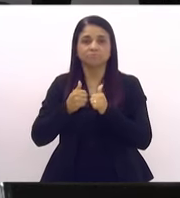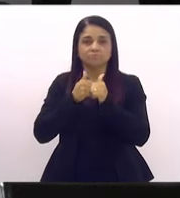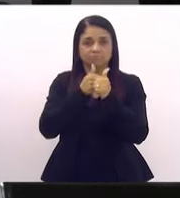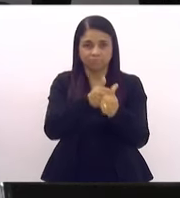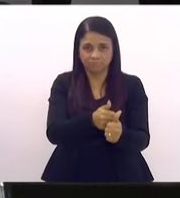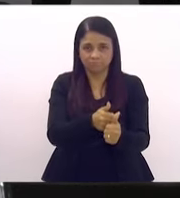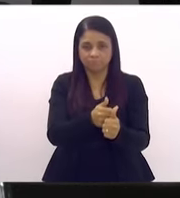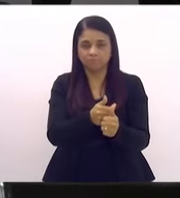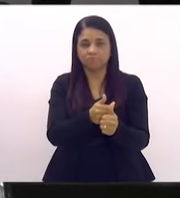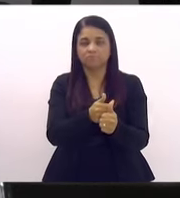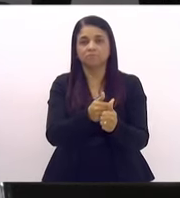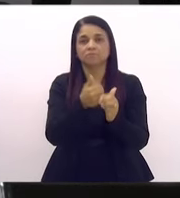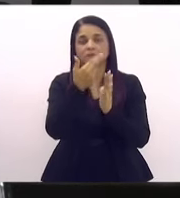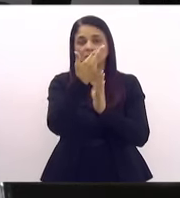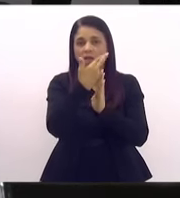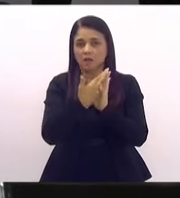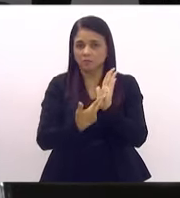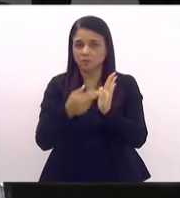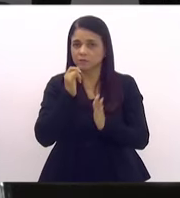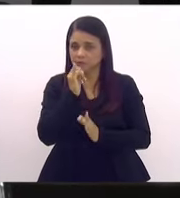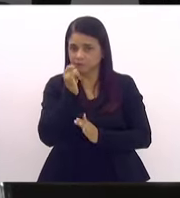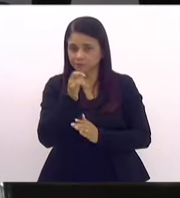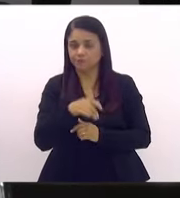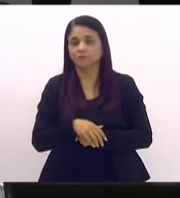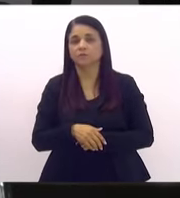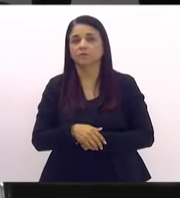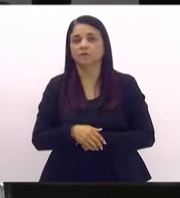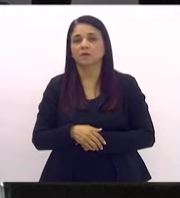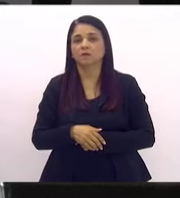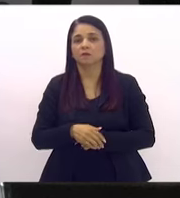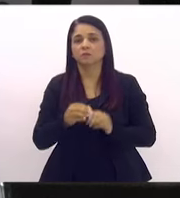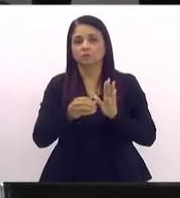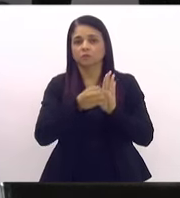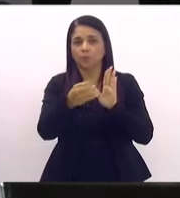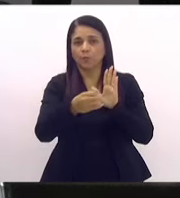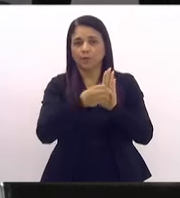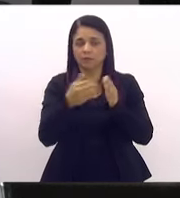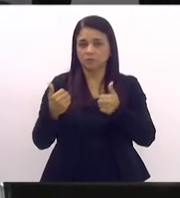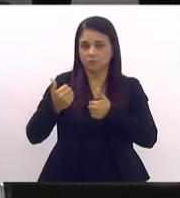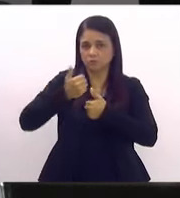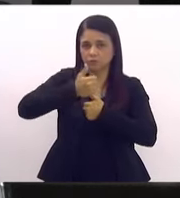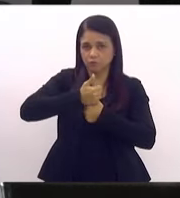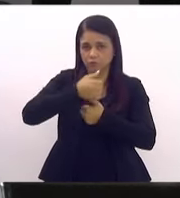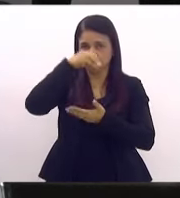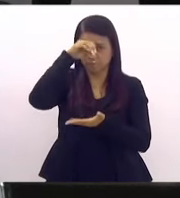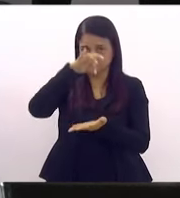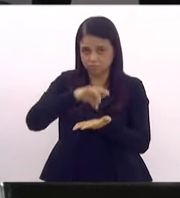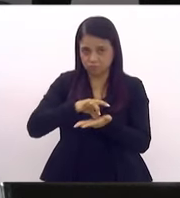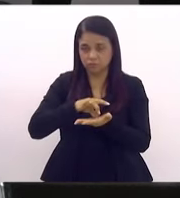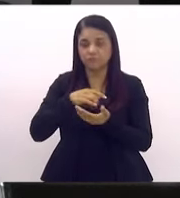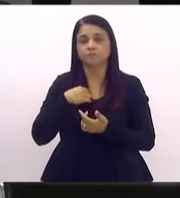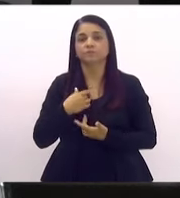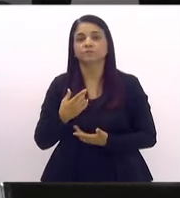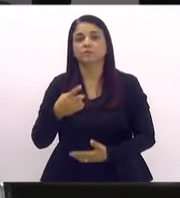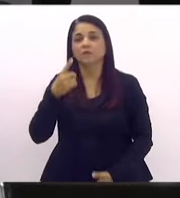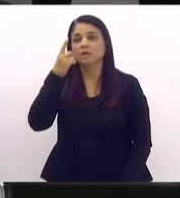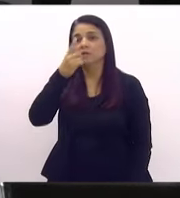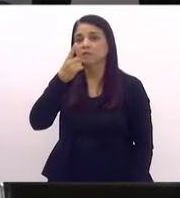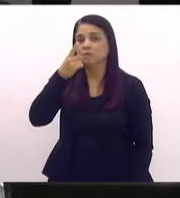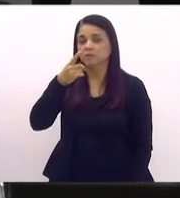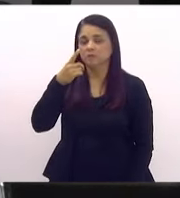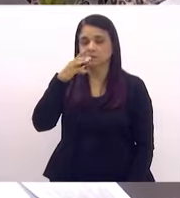acompanhando a relatoria a favor do parecer do substitutivo original. Deputada